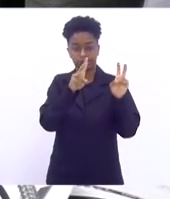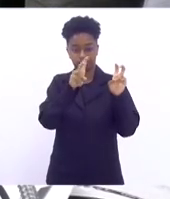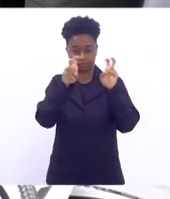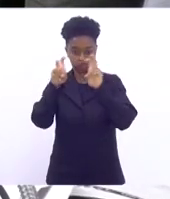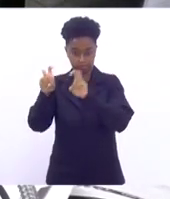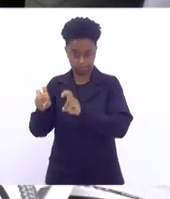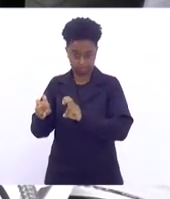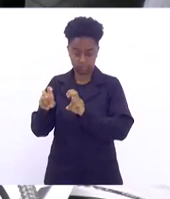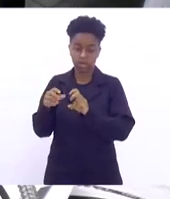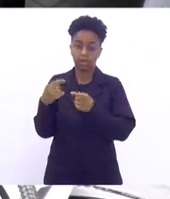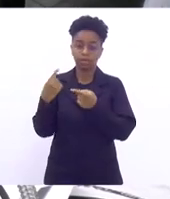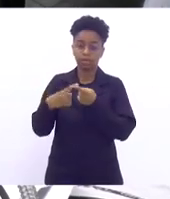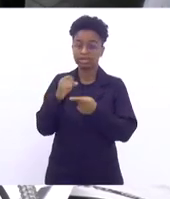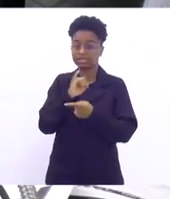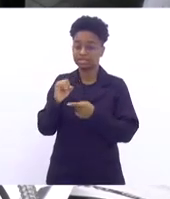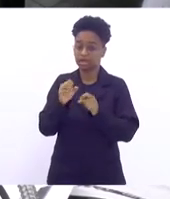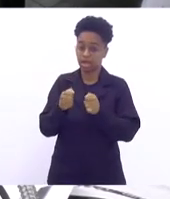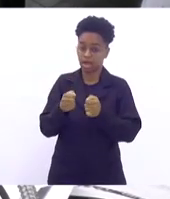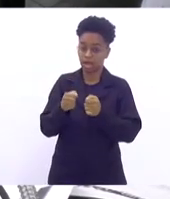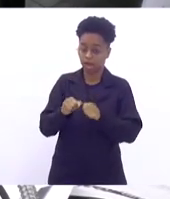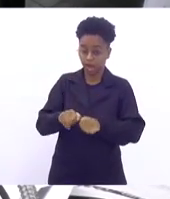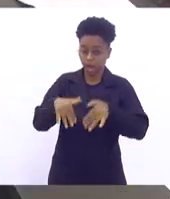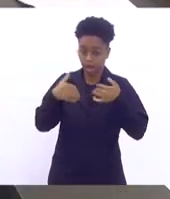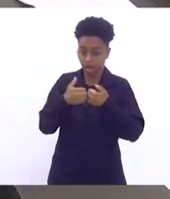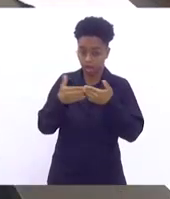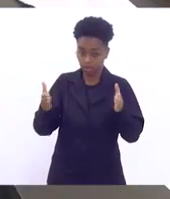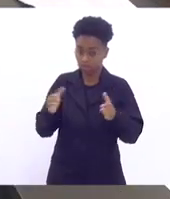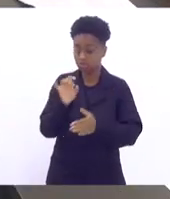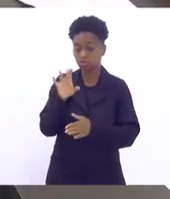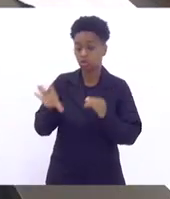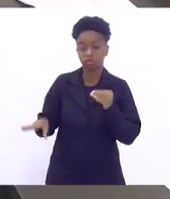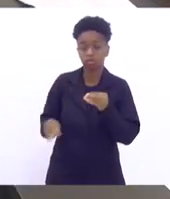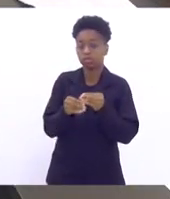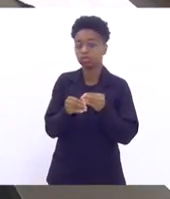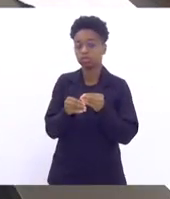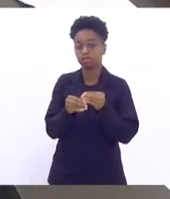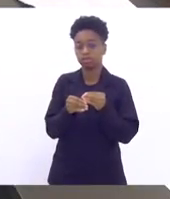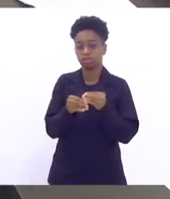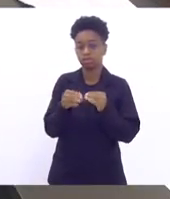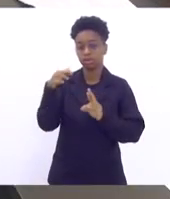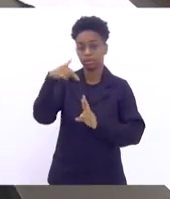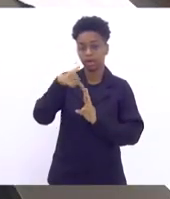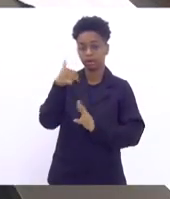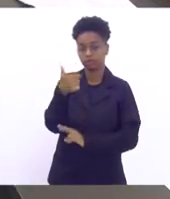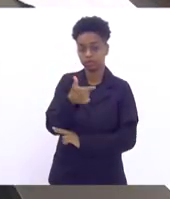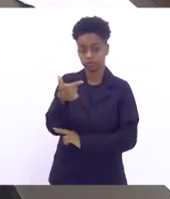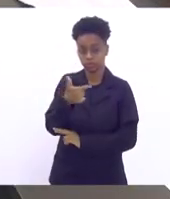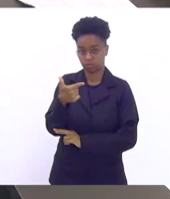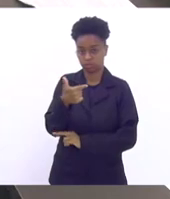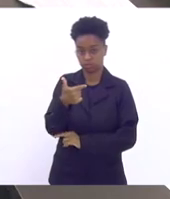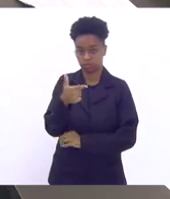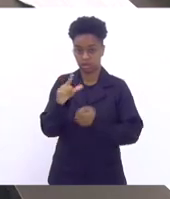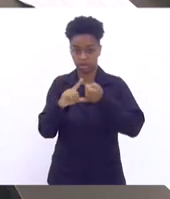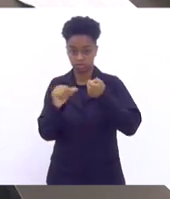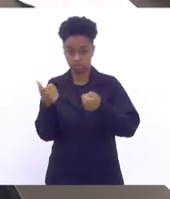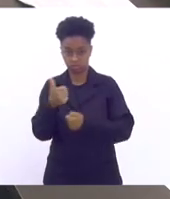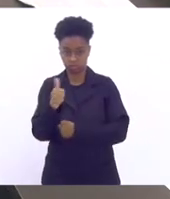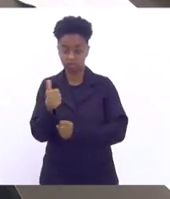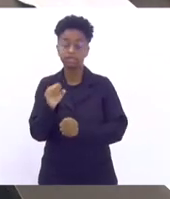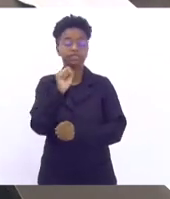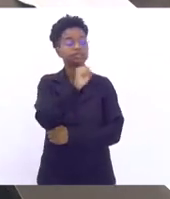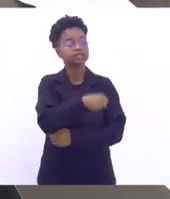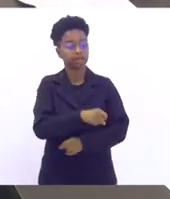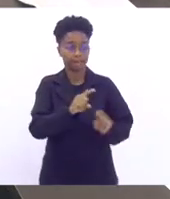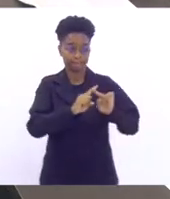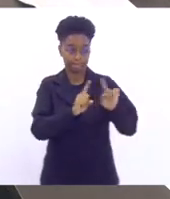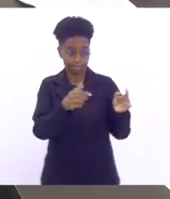quando houver audiência pública é só inserção do do parágrafo segundo no artigo 11 sim mas parágrafo